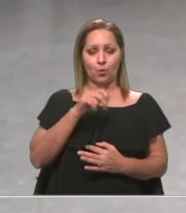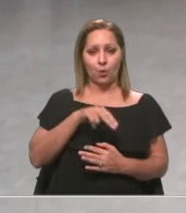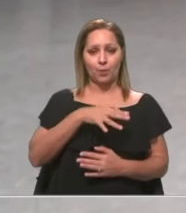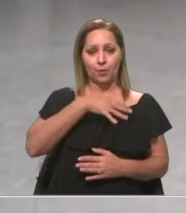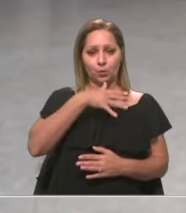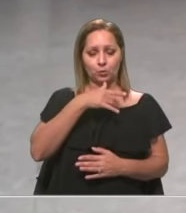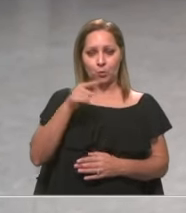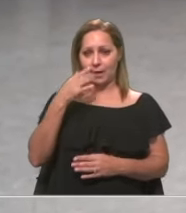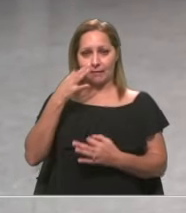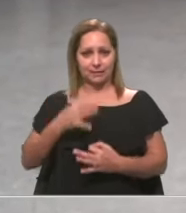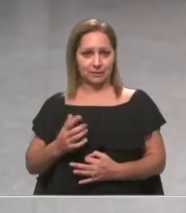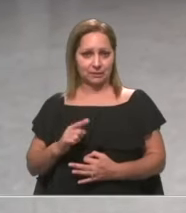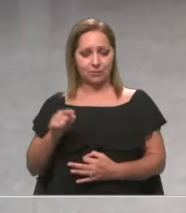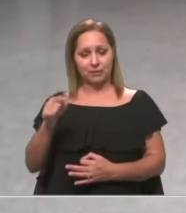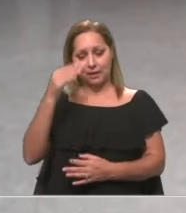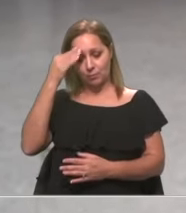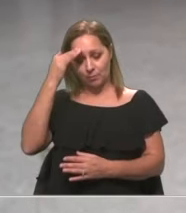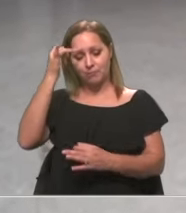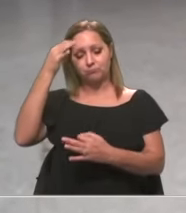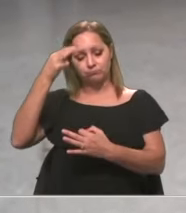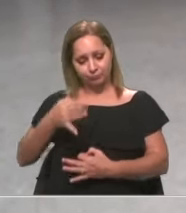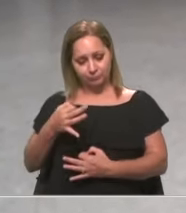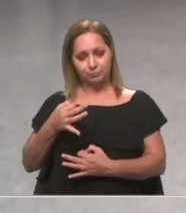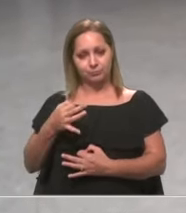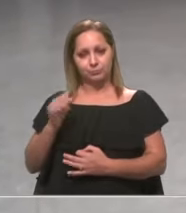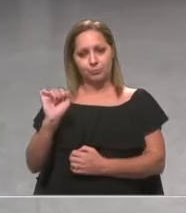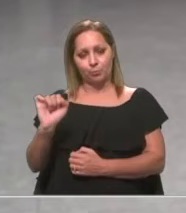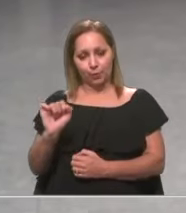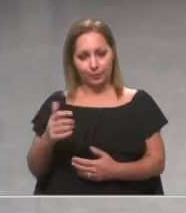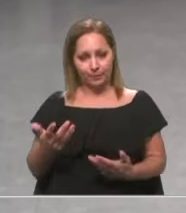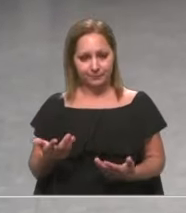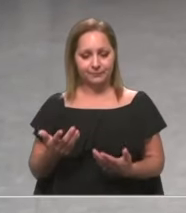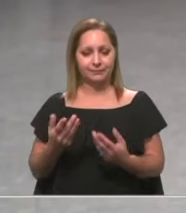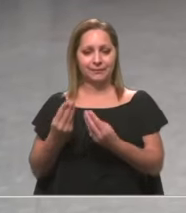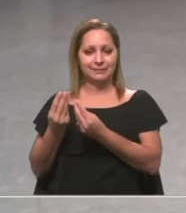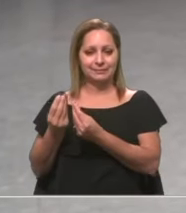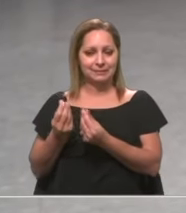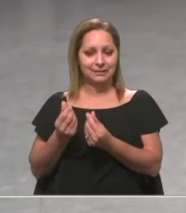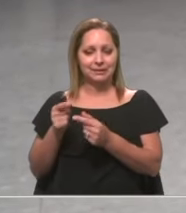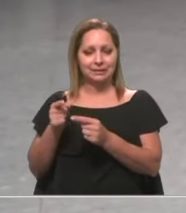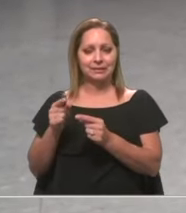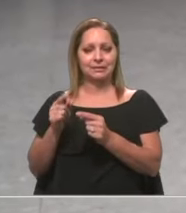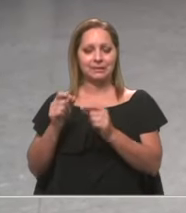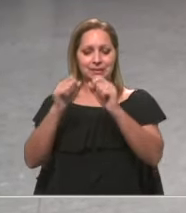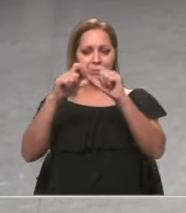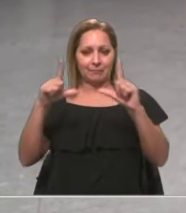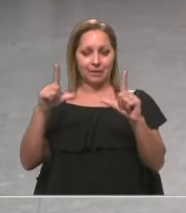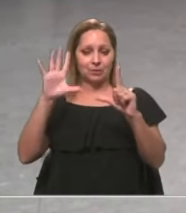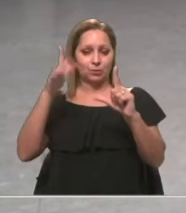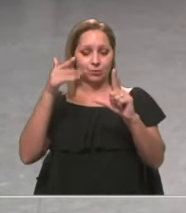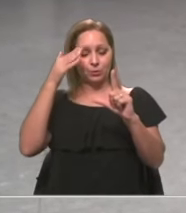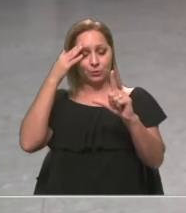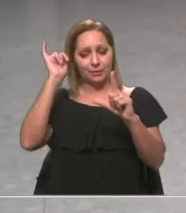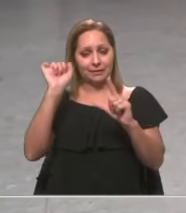Tribunal. Tem uma convicção muito própria, muito subjetiva sobre as imagens, daí